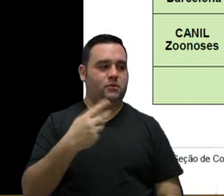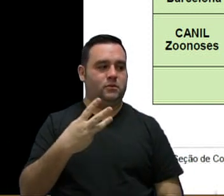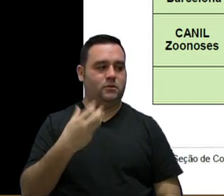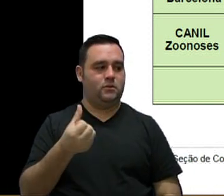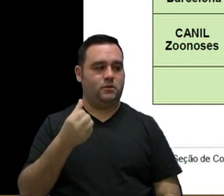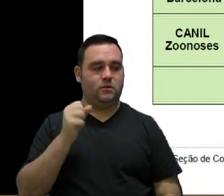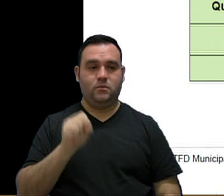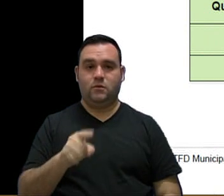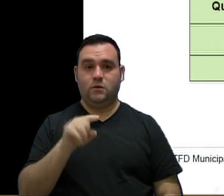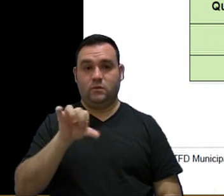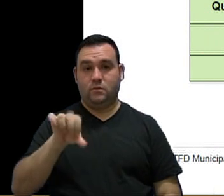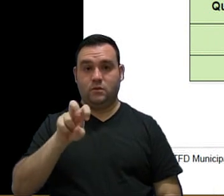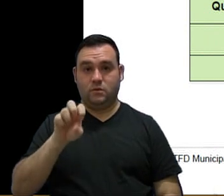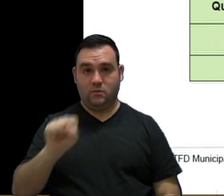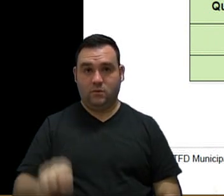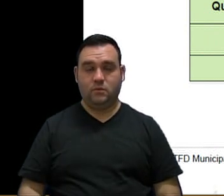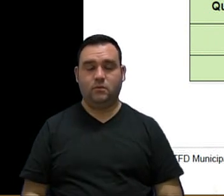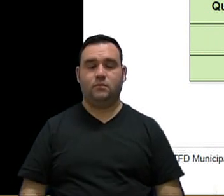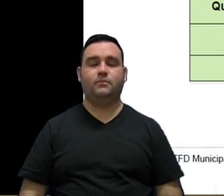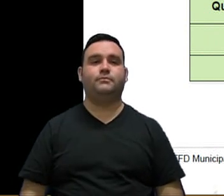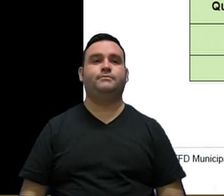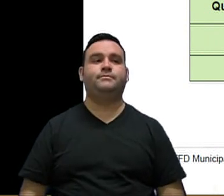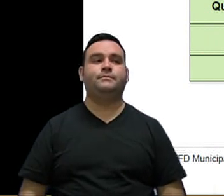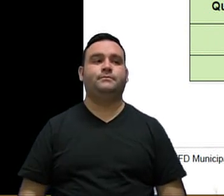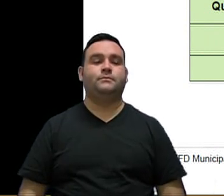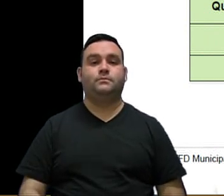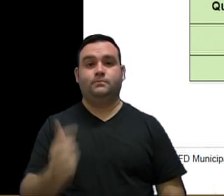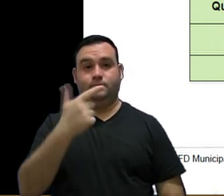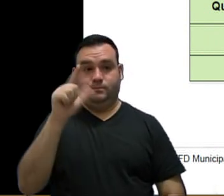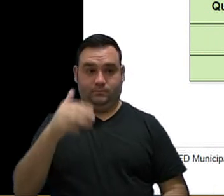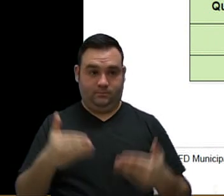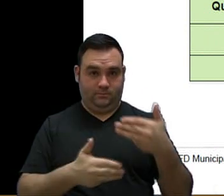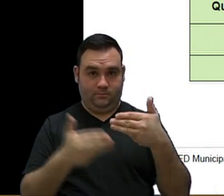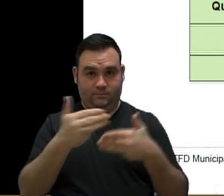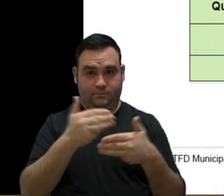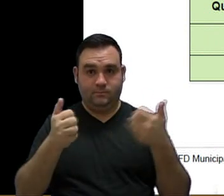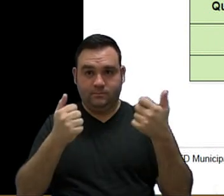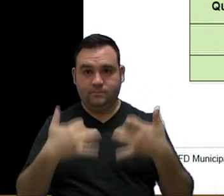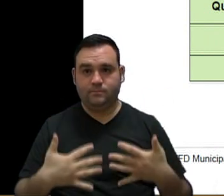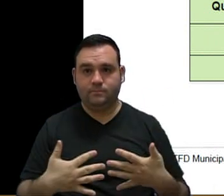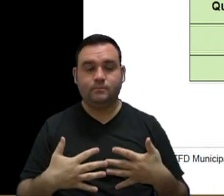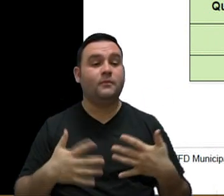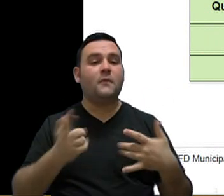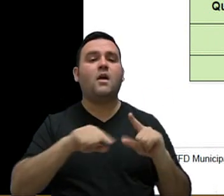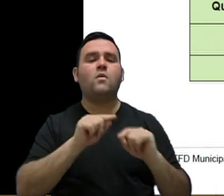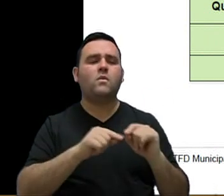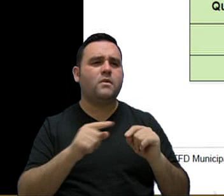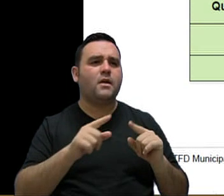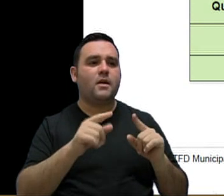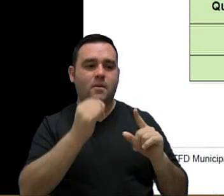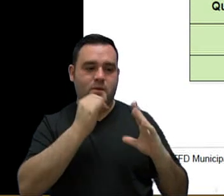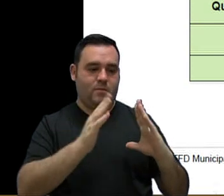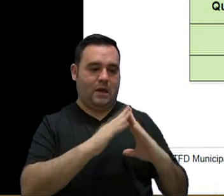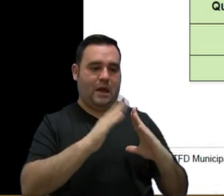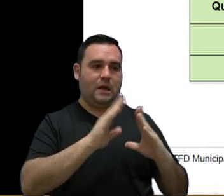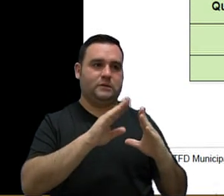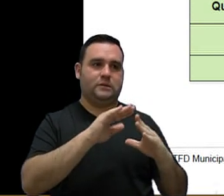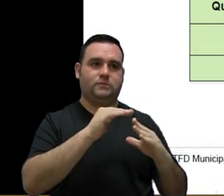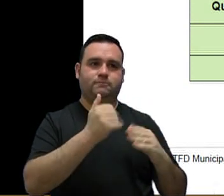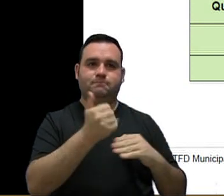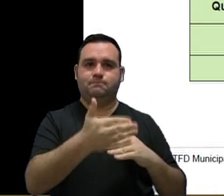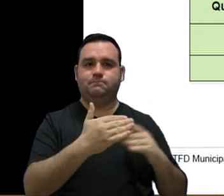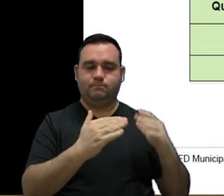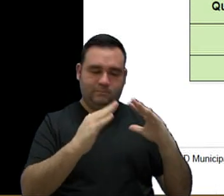1958 reais o próximo slide é o tratamento fora do domicílio